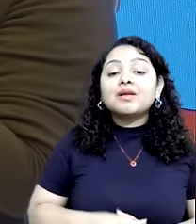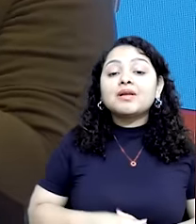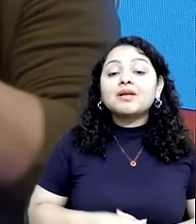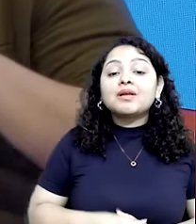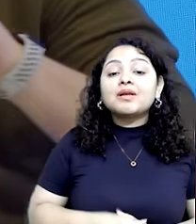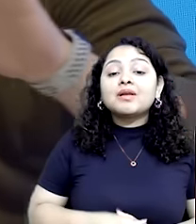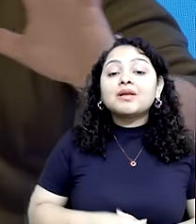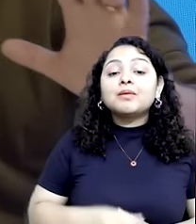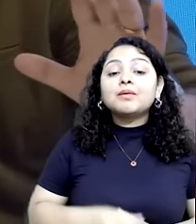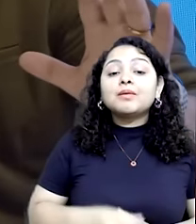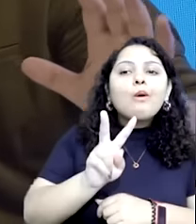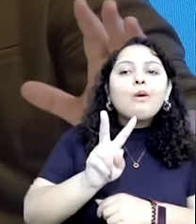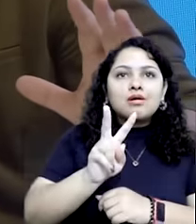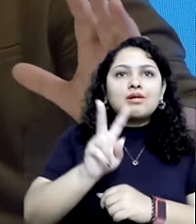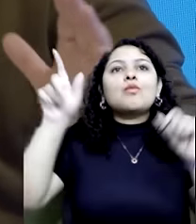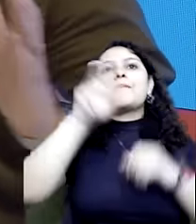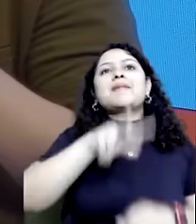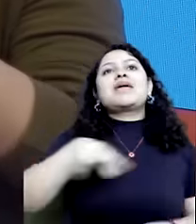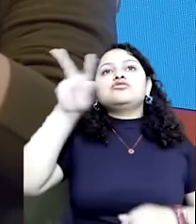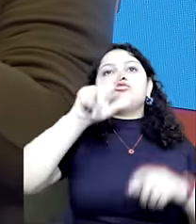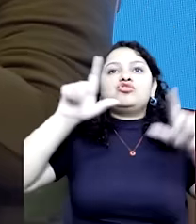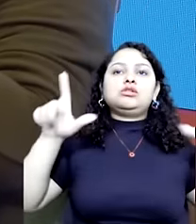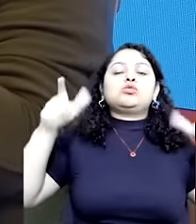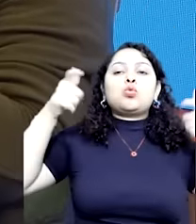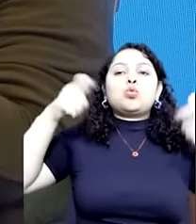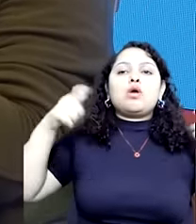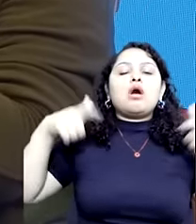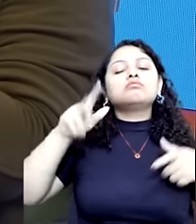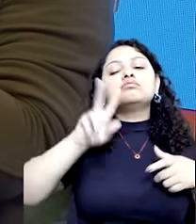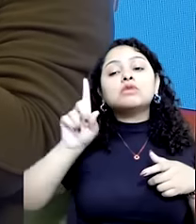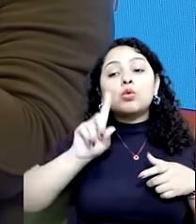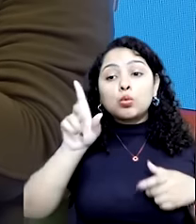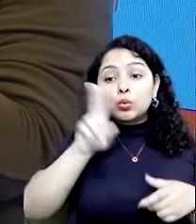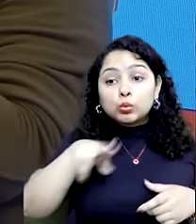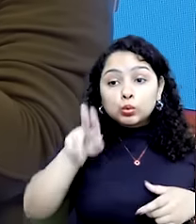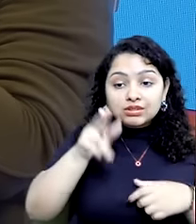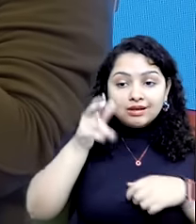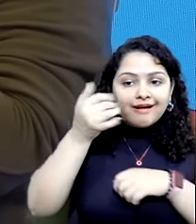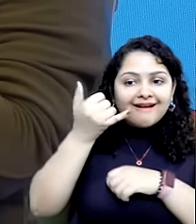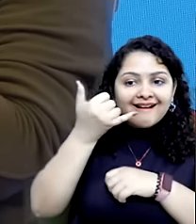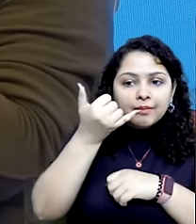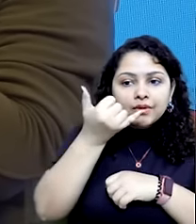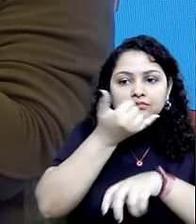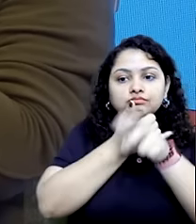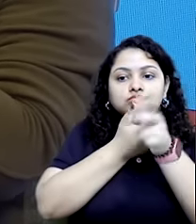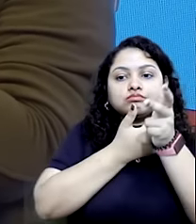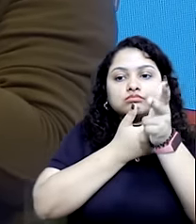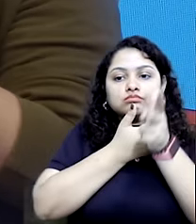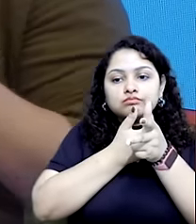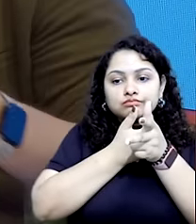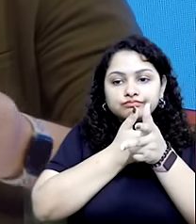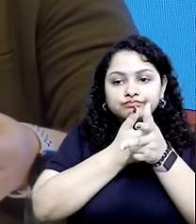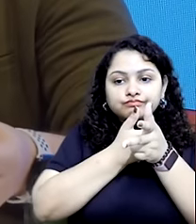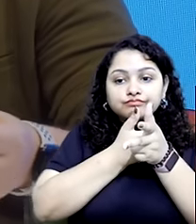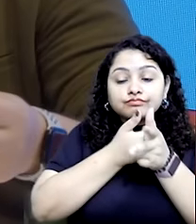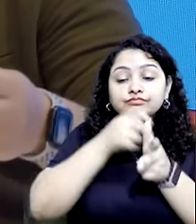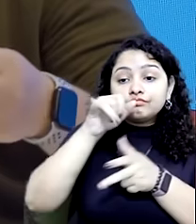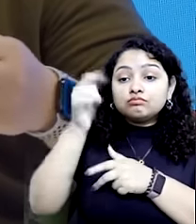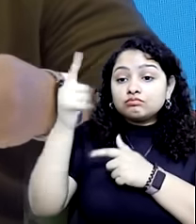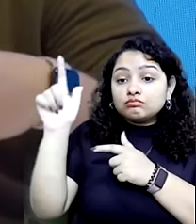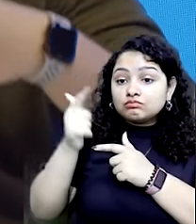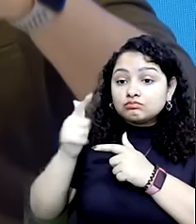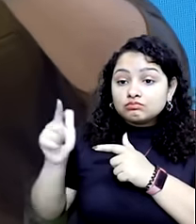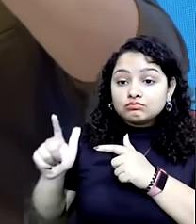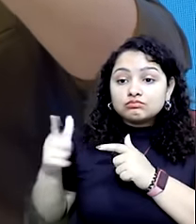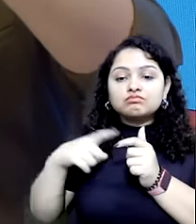câmera eu sempre falo não olha pro ambiente olha pela lente da câmera O que vale é o que tá aparecendo na lente Então se as outras coisas se você